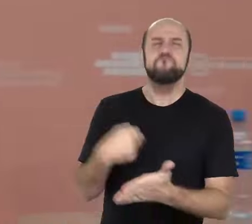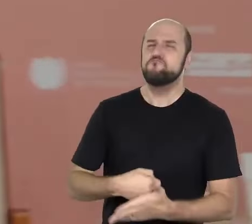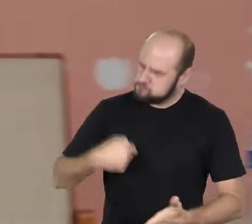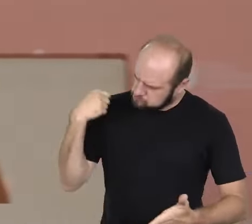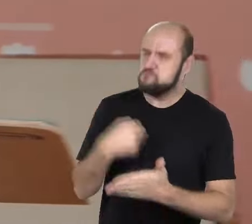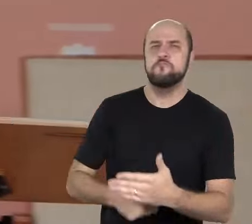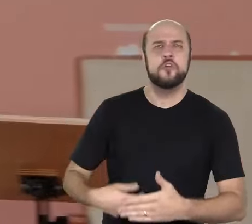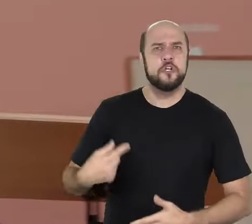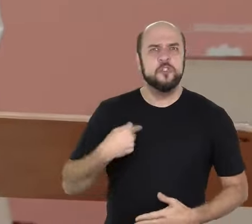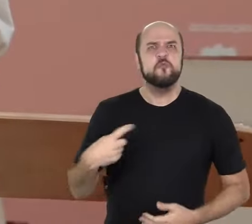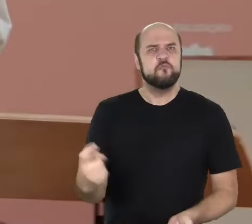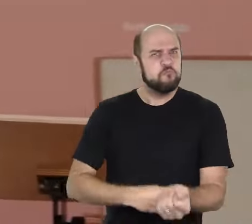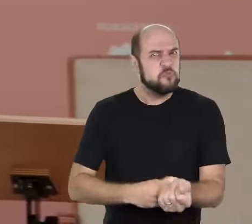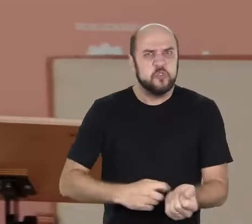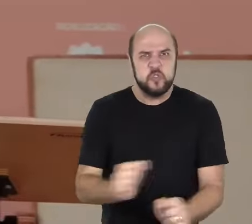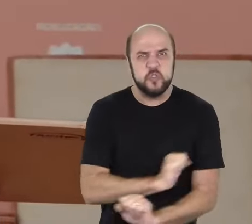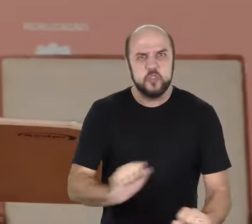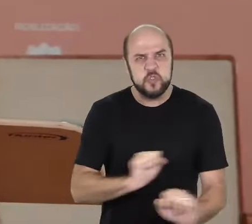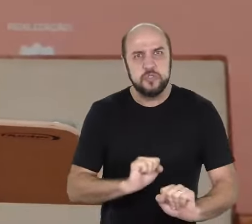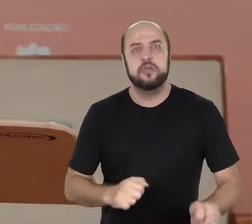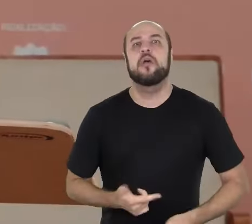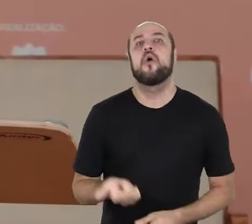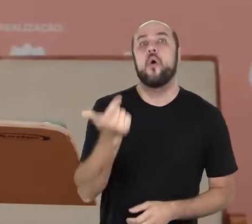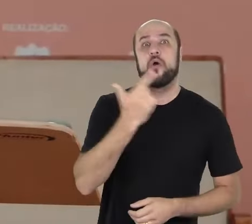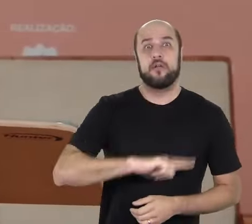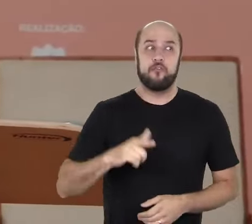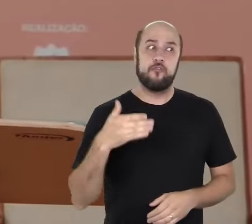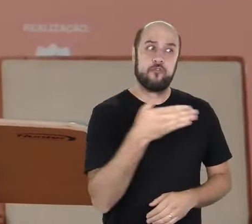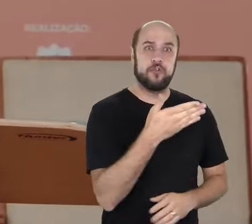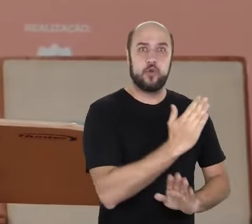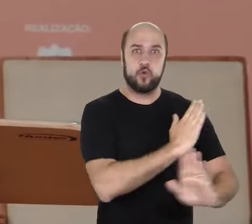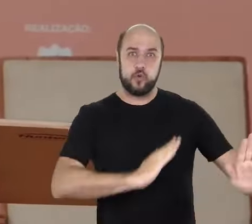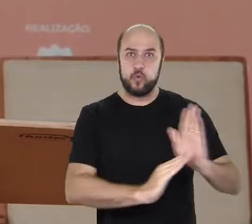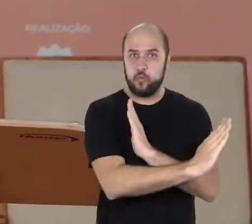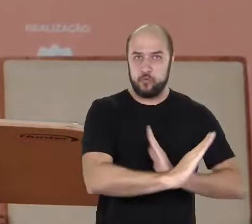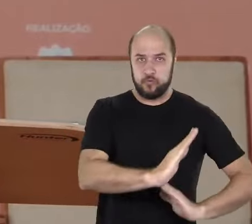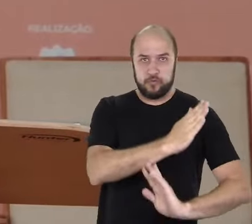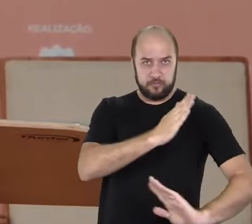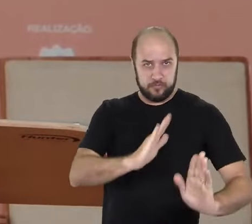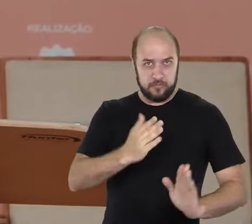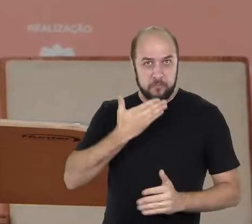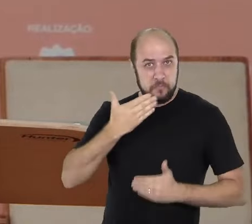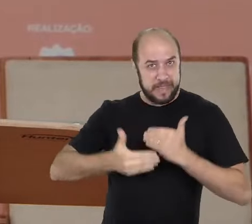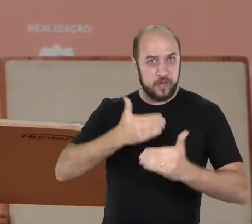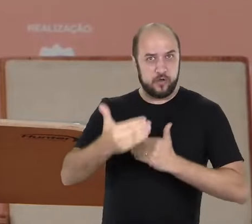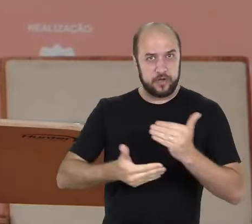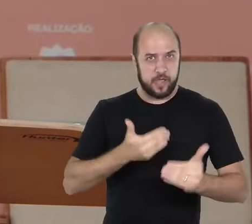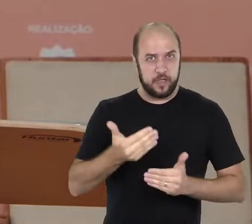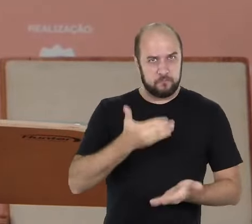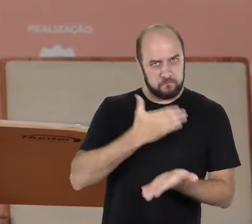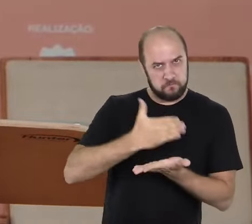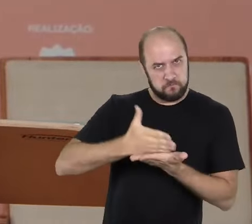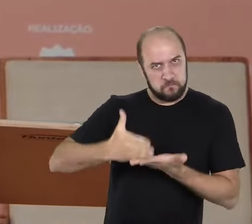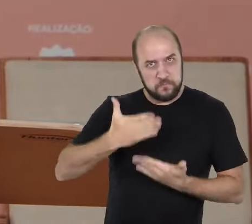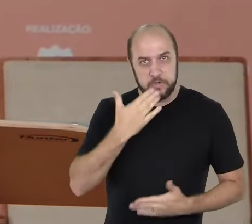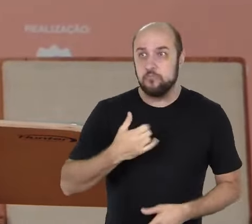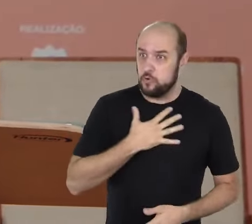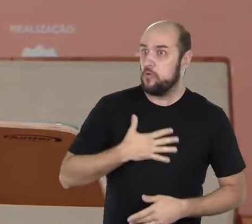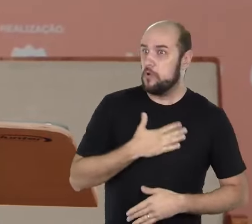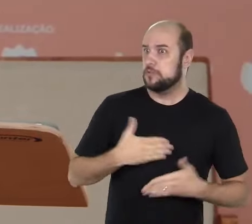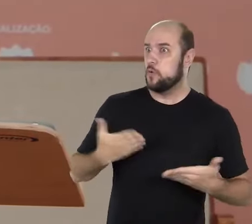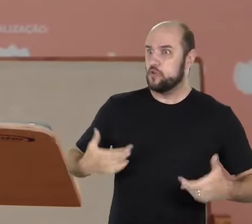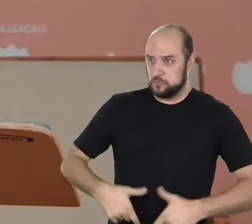gente. E eu fiquei brava, nervosa. Aí minha mãe me colocou no taekwondo. Pra ver se melhorava, ficava com disciplina. Eu gostei, gente.